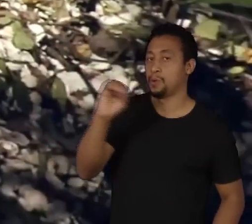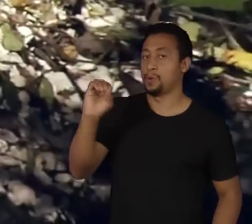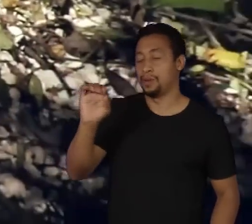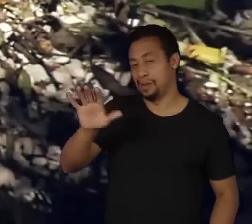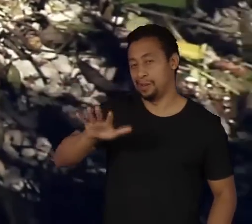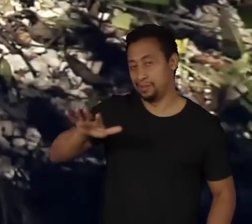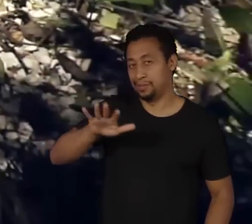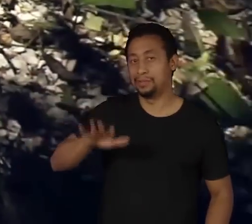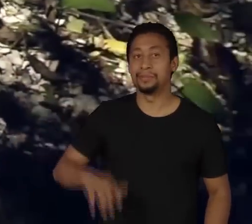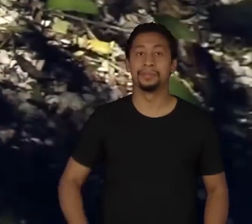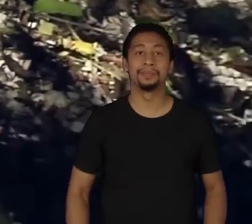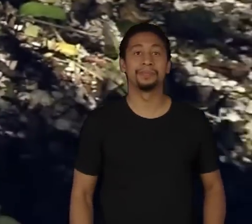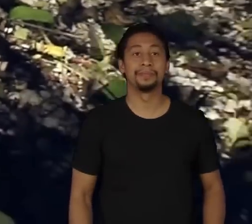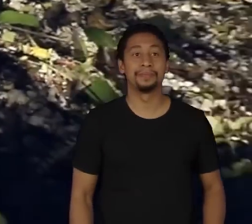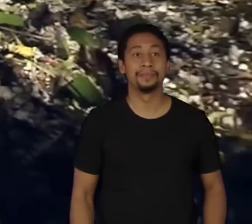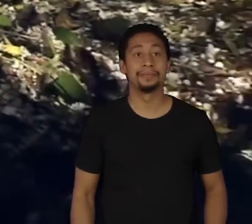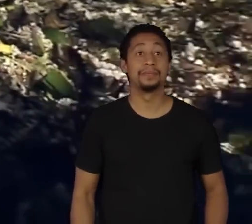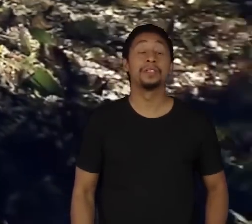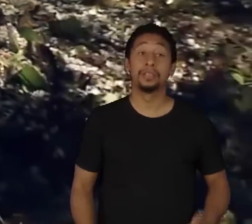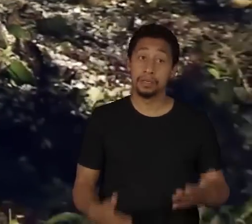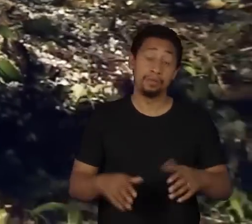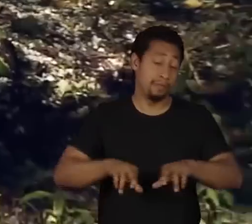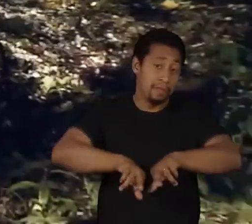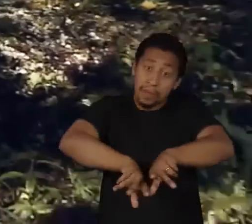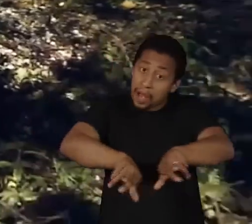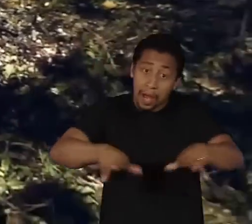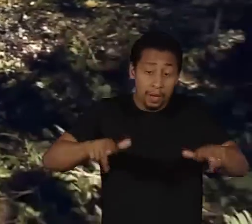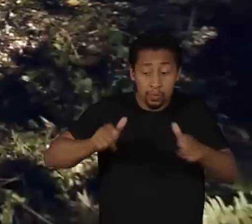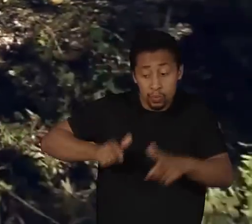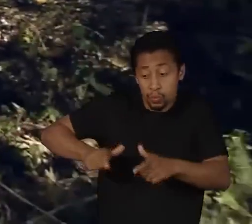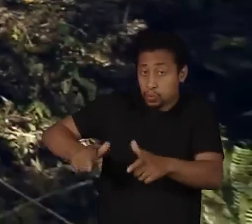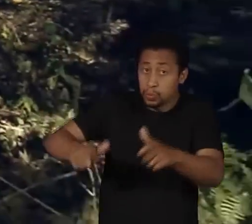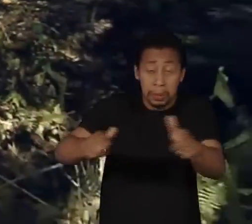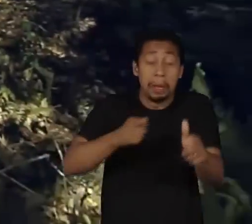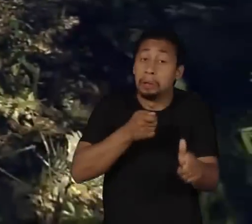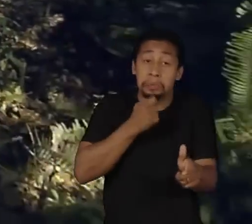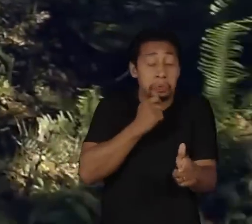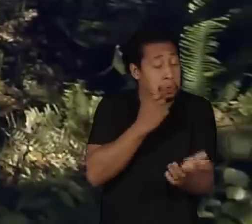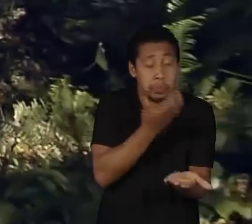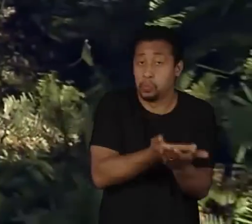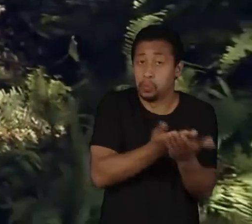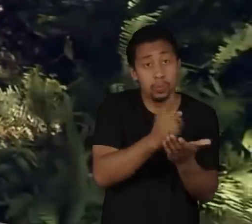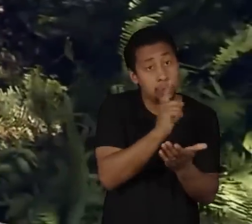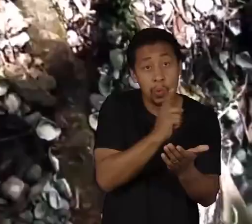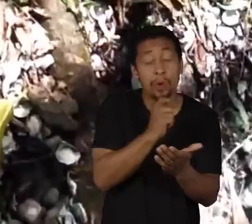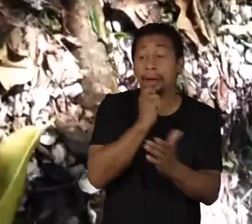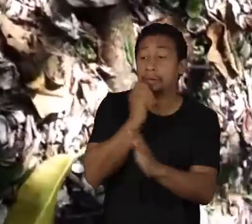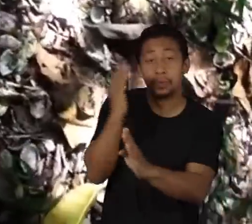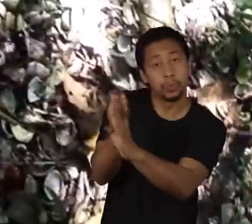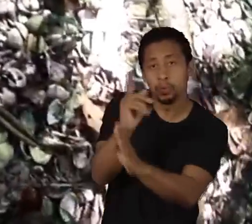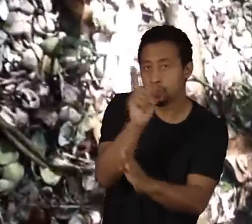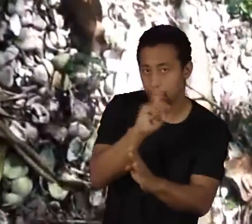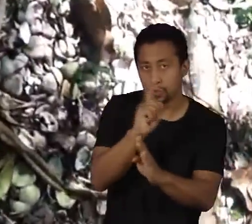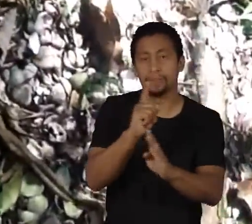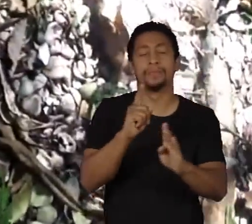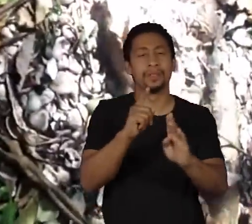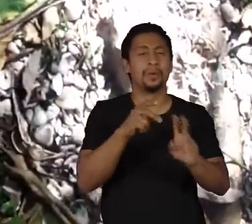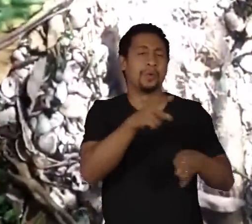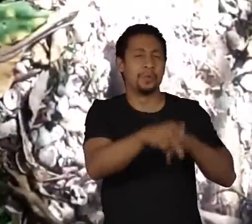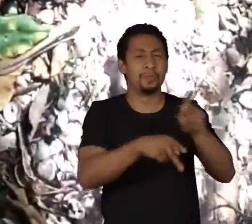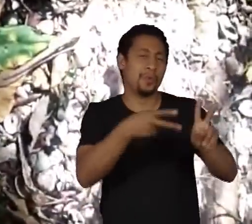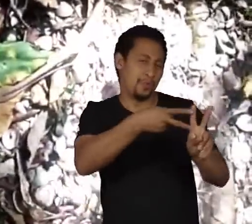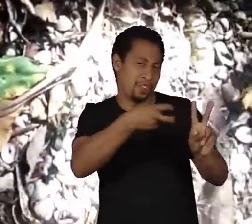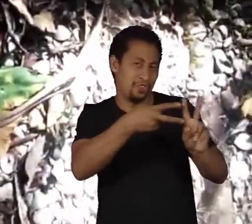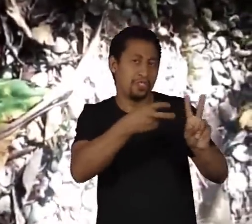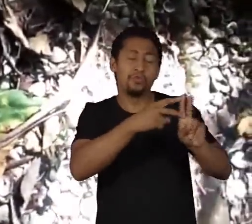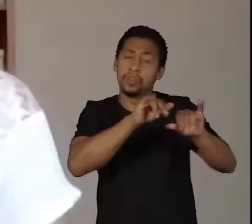A gente tem vários sambaquis que nunca foram estudados. Nós temos vários povos indígenas que relatam que os seus avós, bisavós consumiam